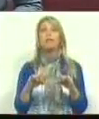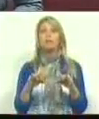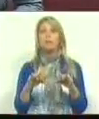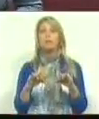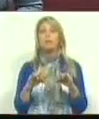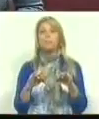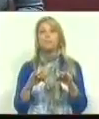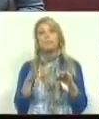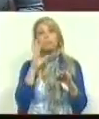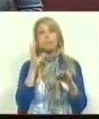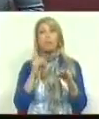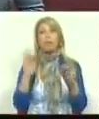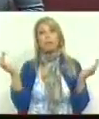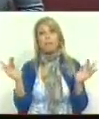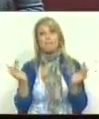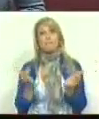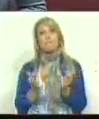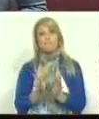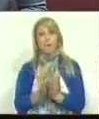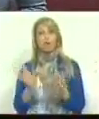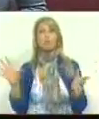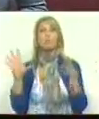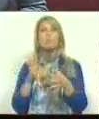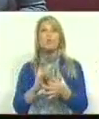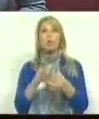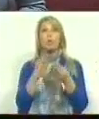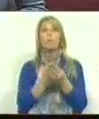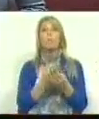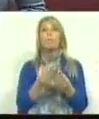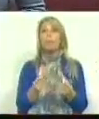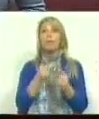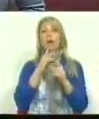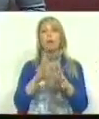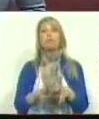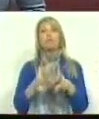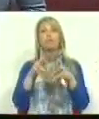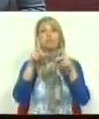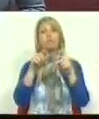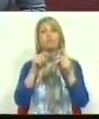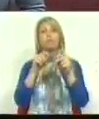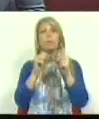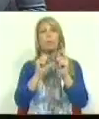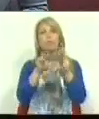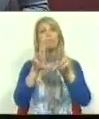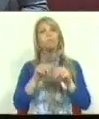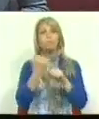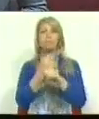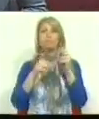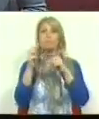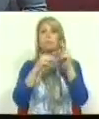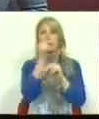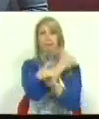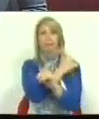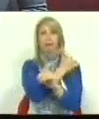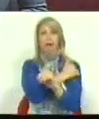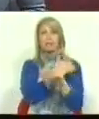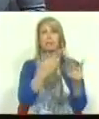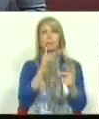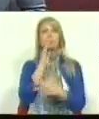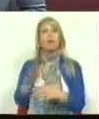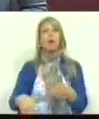diminuir, prende-se com a ligação que têm à matéria da reabilitação urbana. E a proposta do Governo pretende